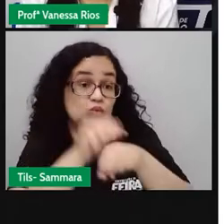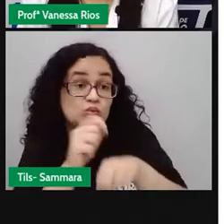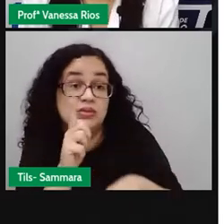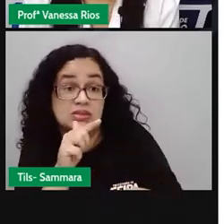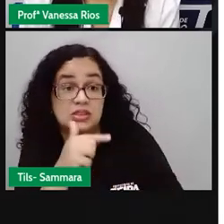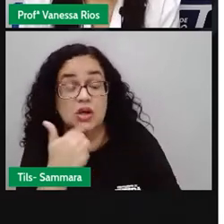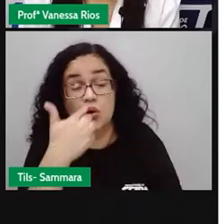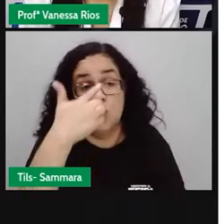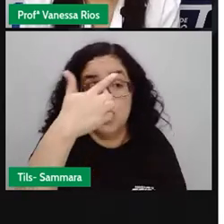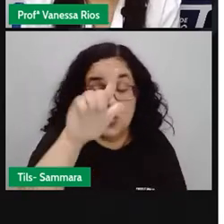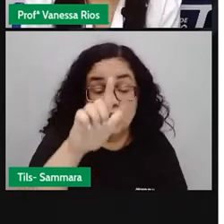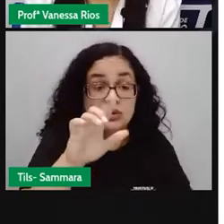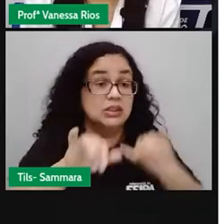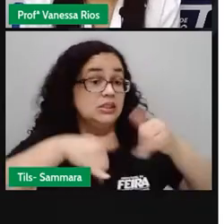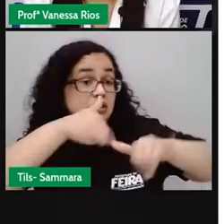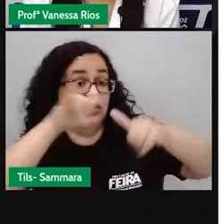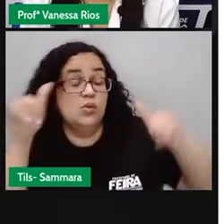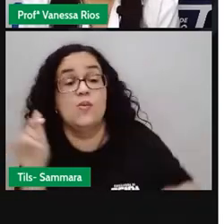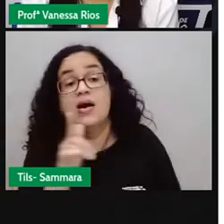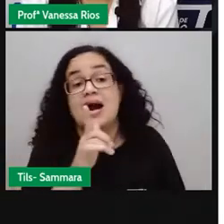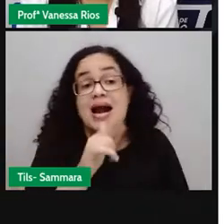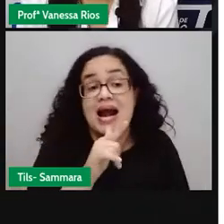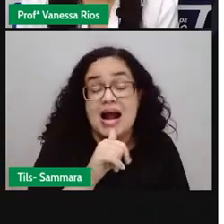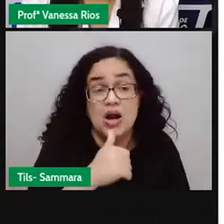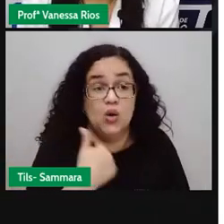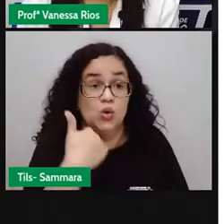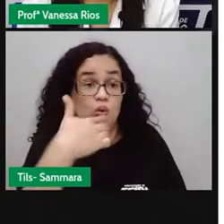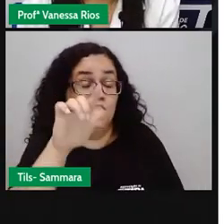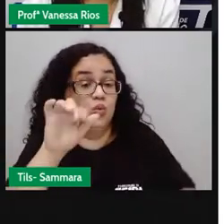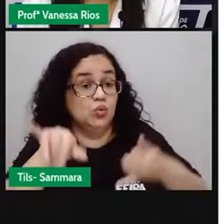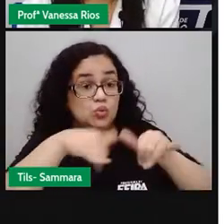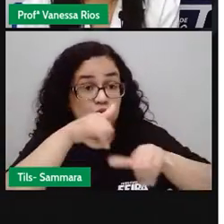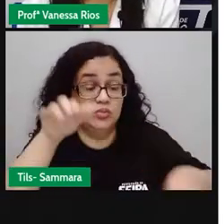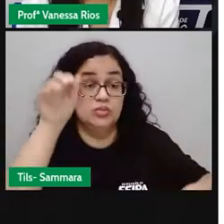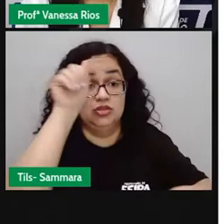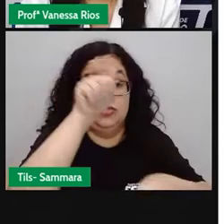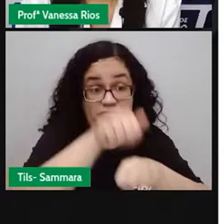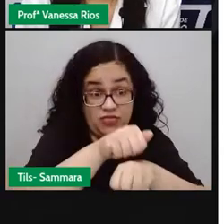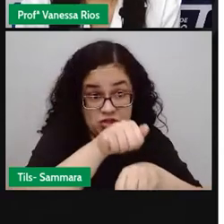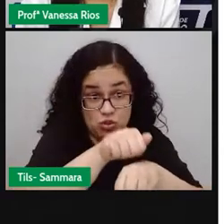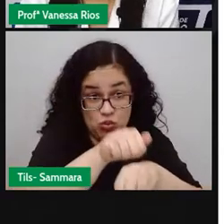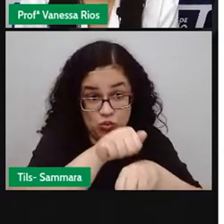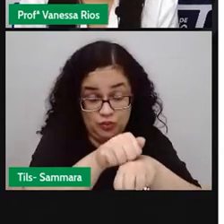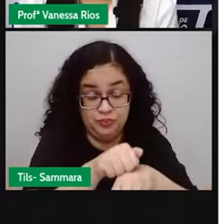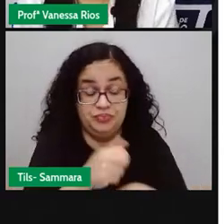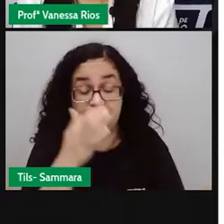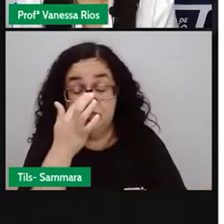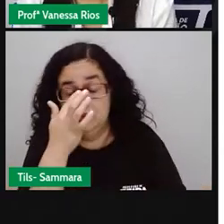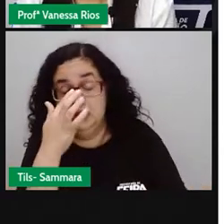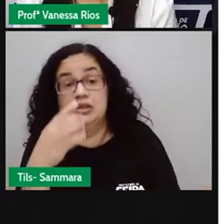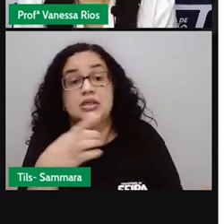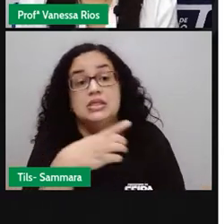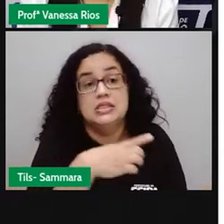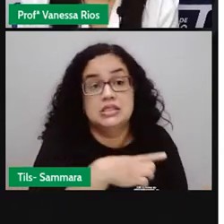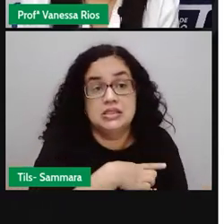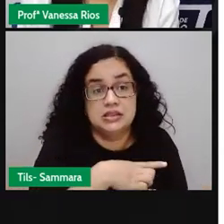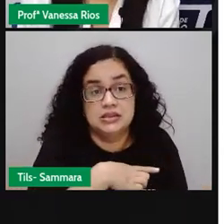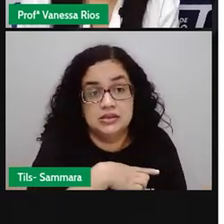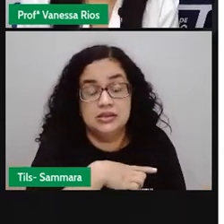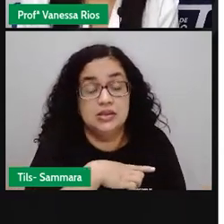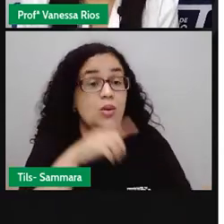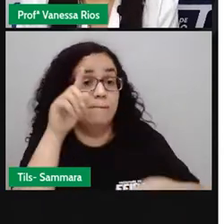uma outra substância, é a água, mas aí já num outro estado físico. Se comporte diante de